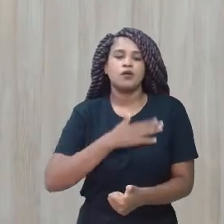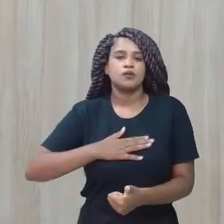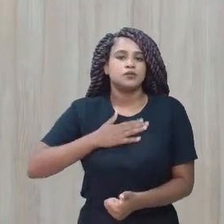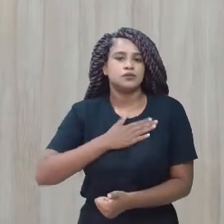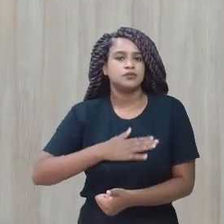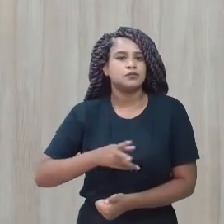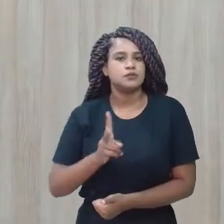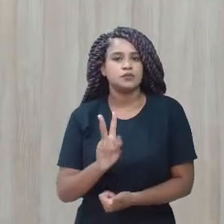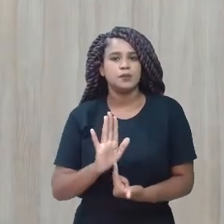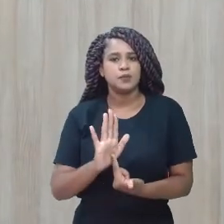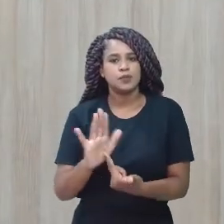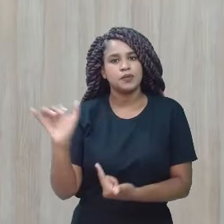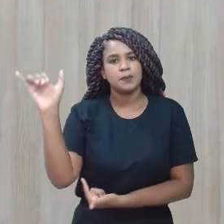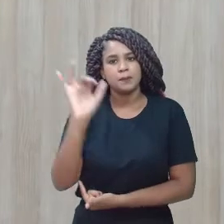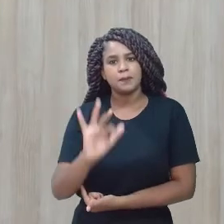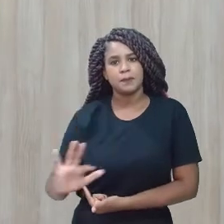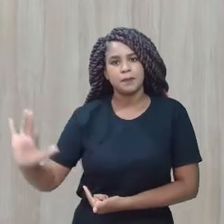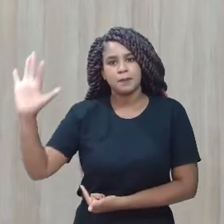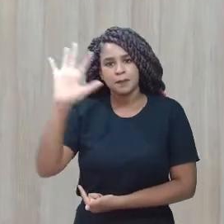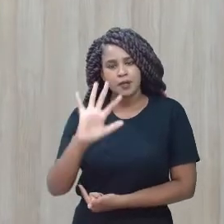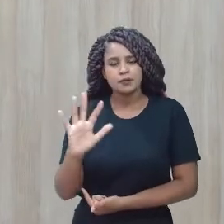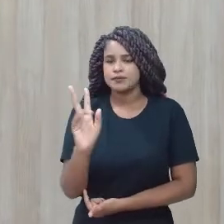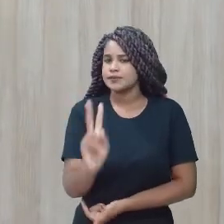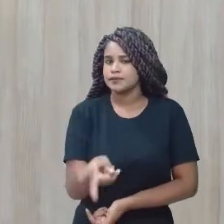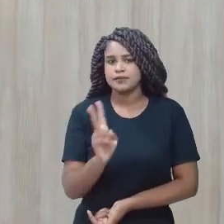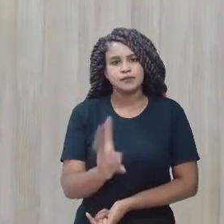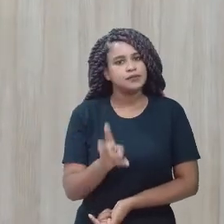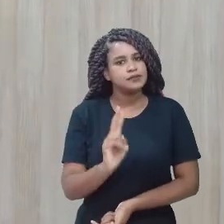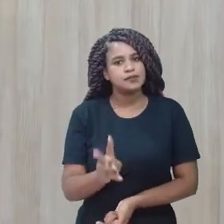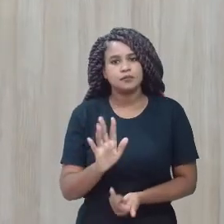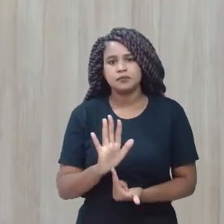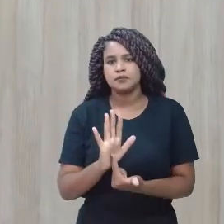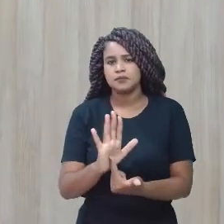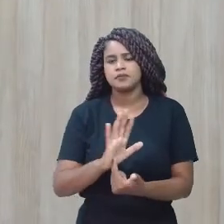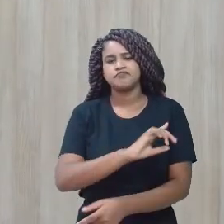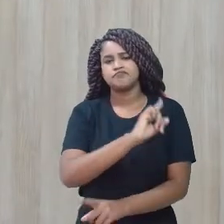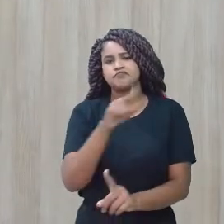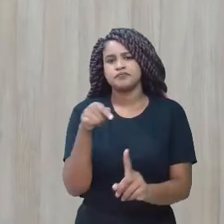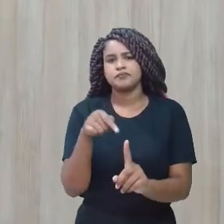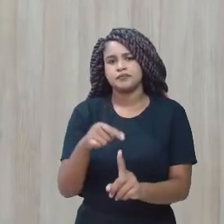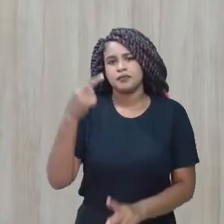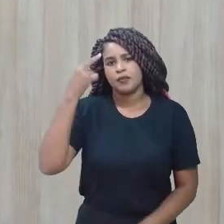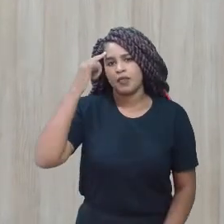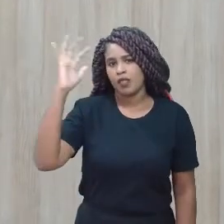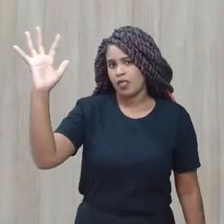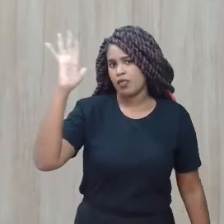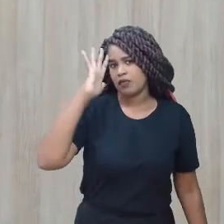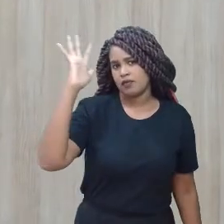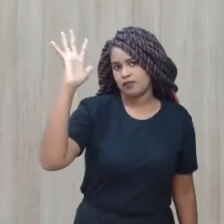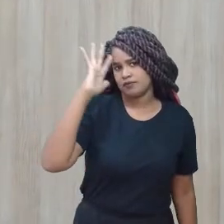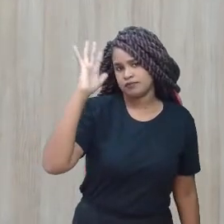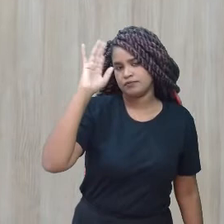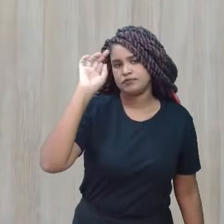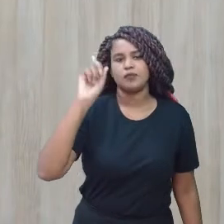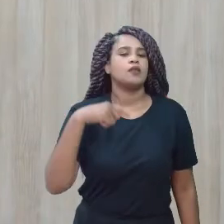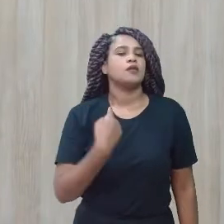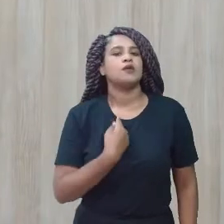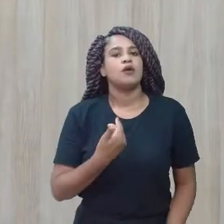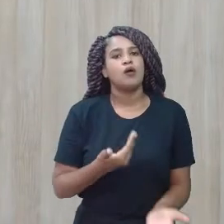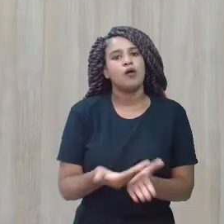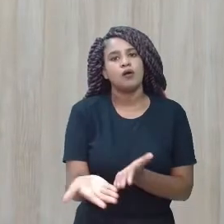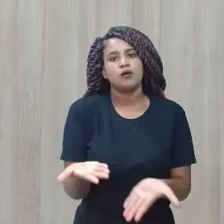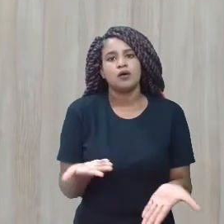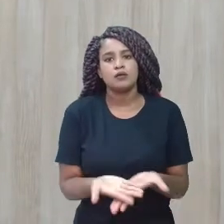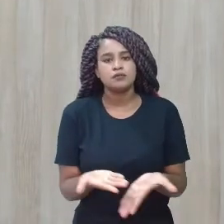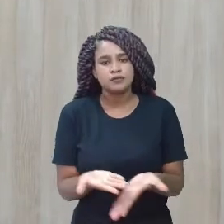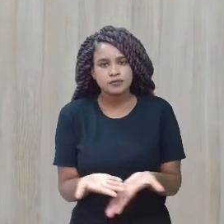imagem, uma charge ou, enfim, alguma coisa para alguma reflexão que a gente comece, a nossa aula,